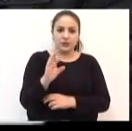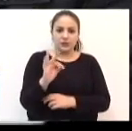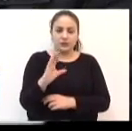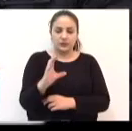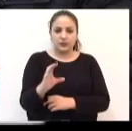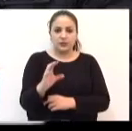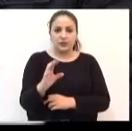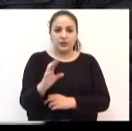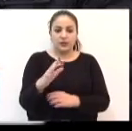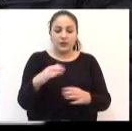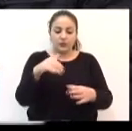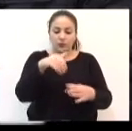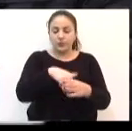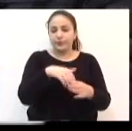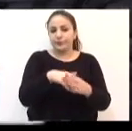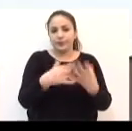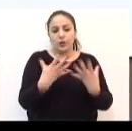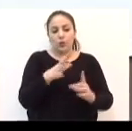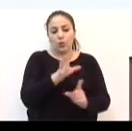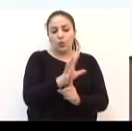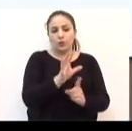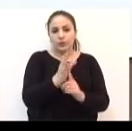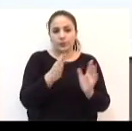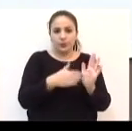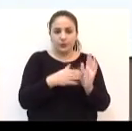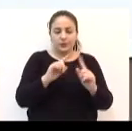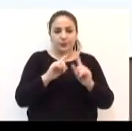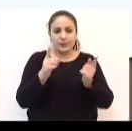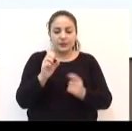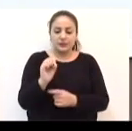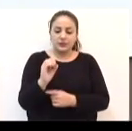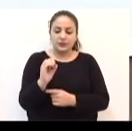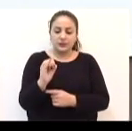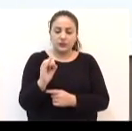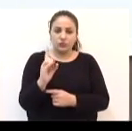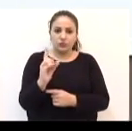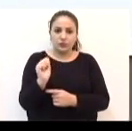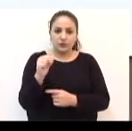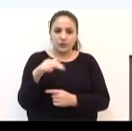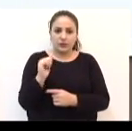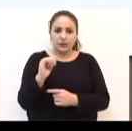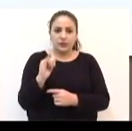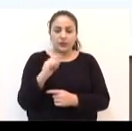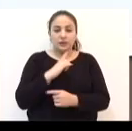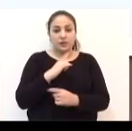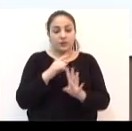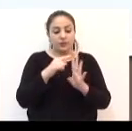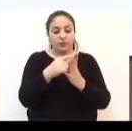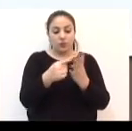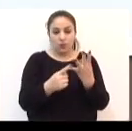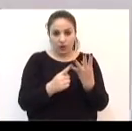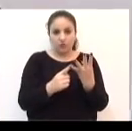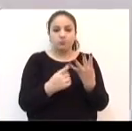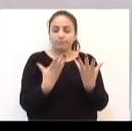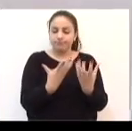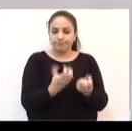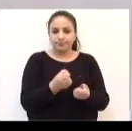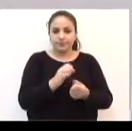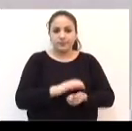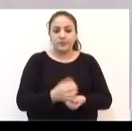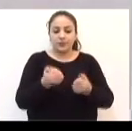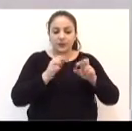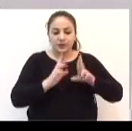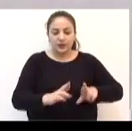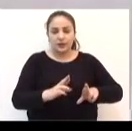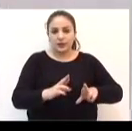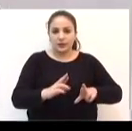votaram pela rejeição da proposta. Porém, Sidney Ávila teve outras 4 sugestões aceitas. Na área da